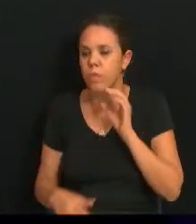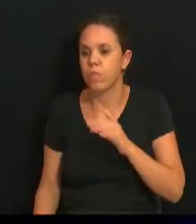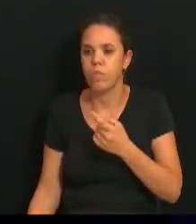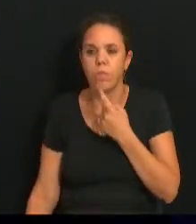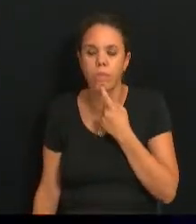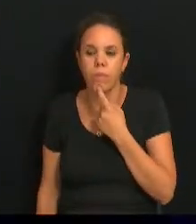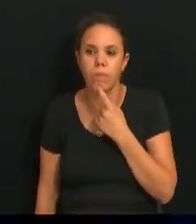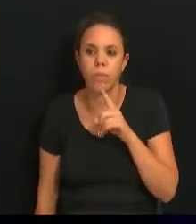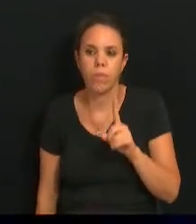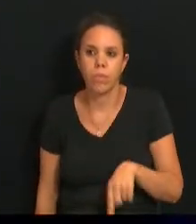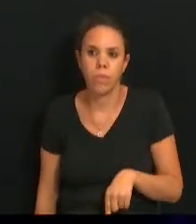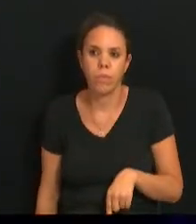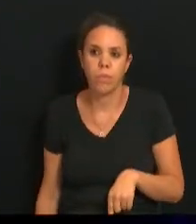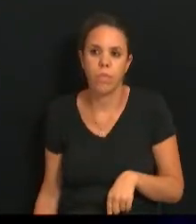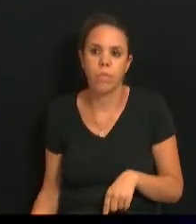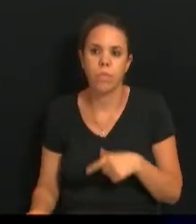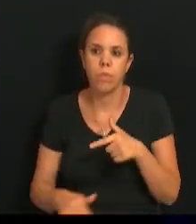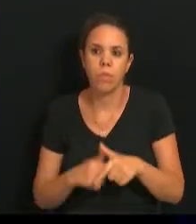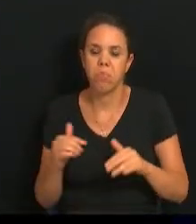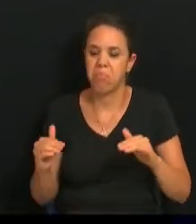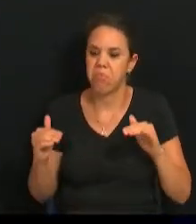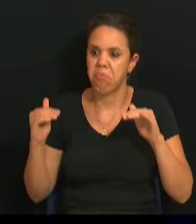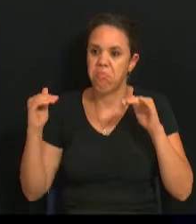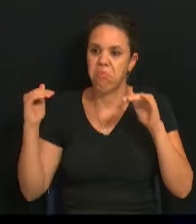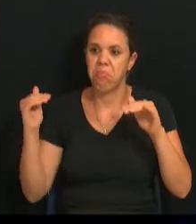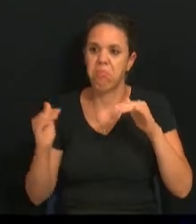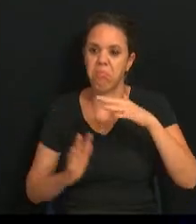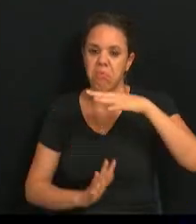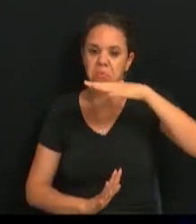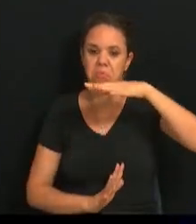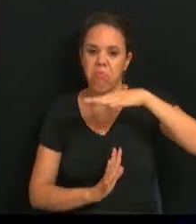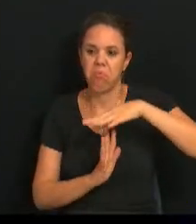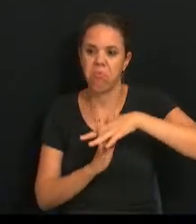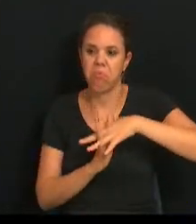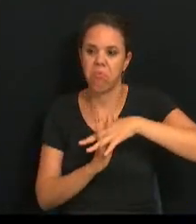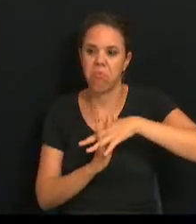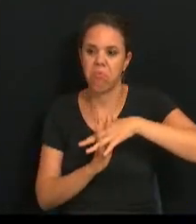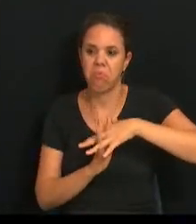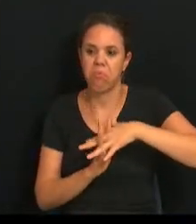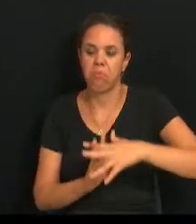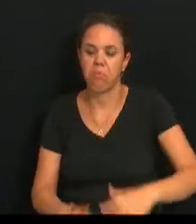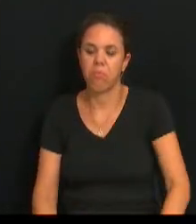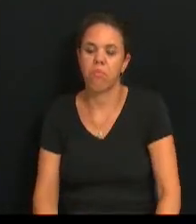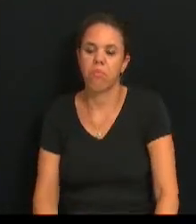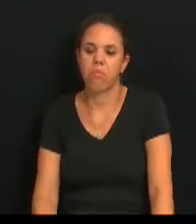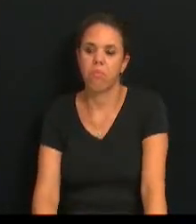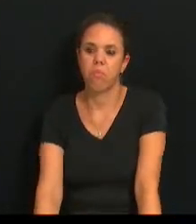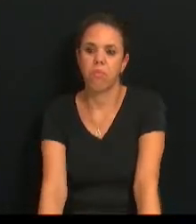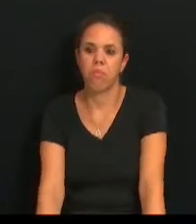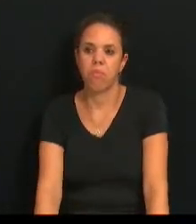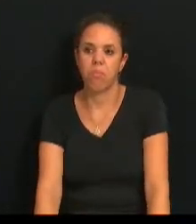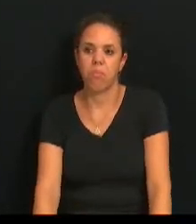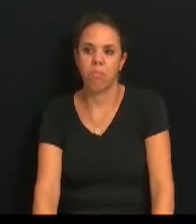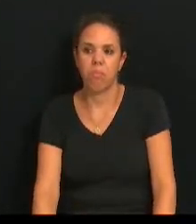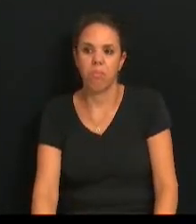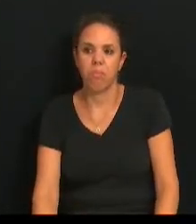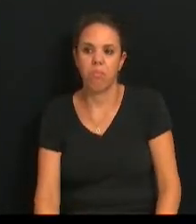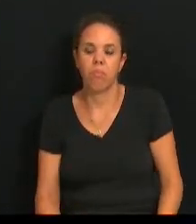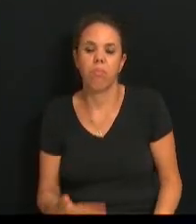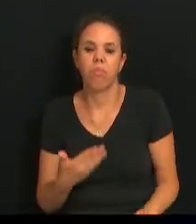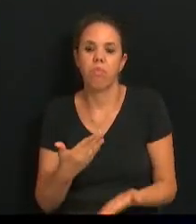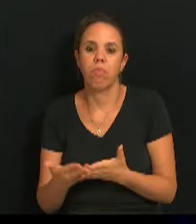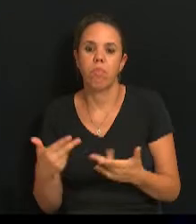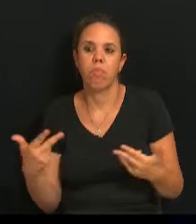Campinas, ela tem um trabalho de excelência, um trabalho riquíssimo, mas está se perdendo um